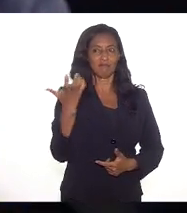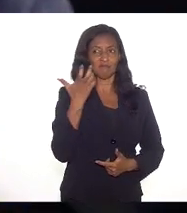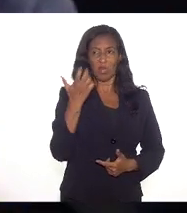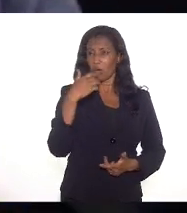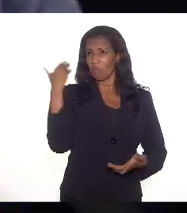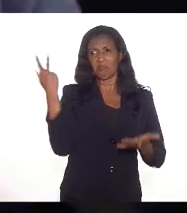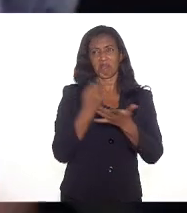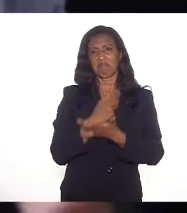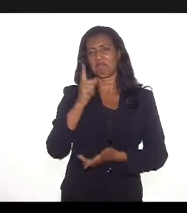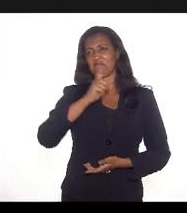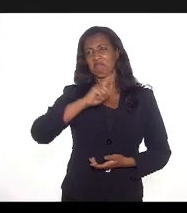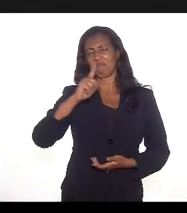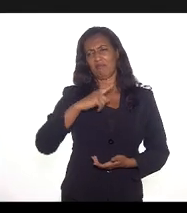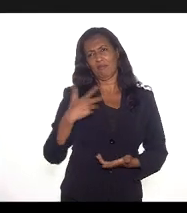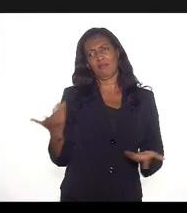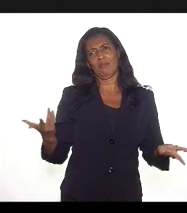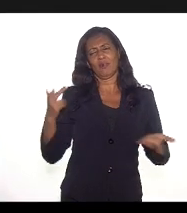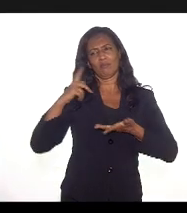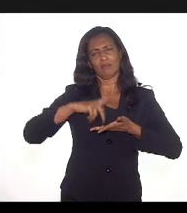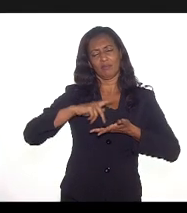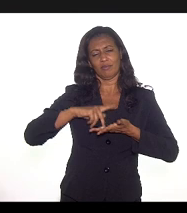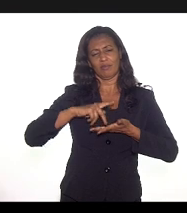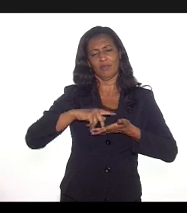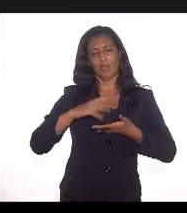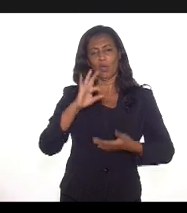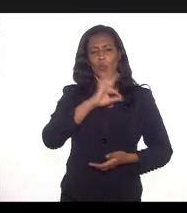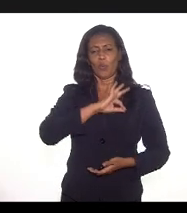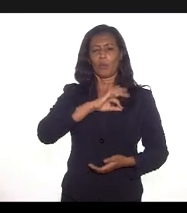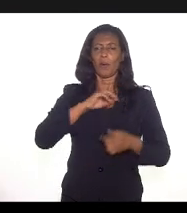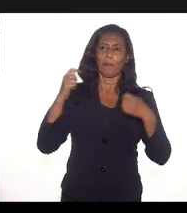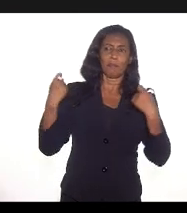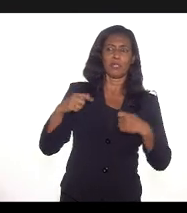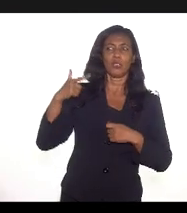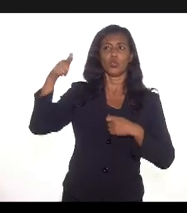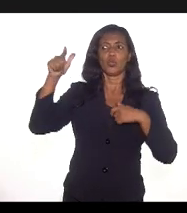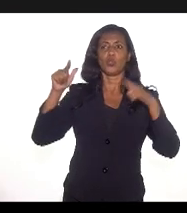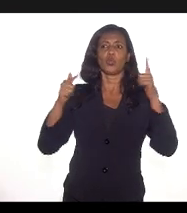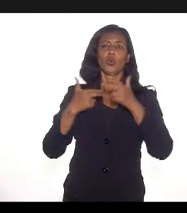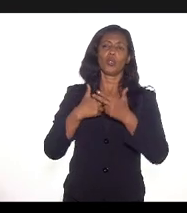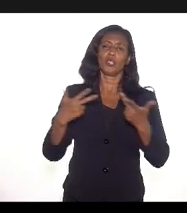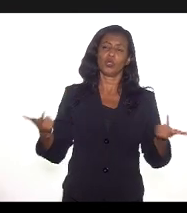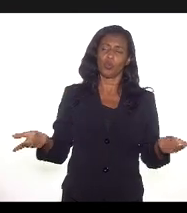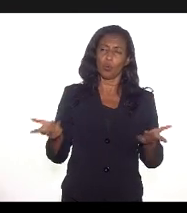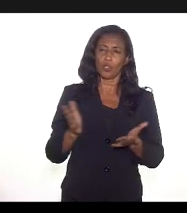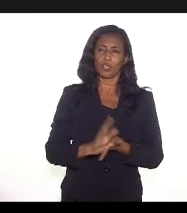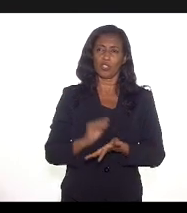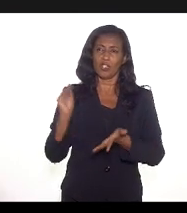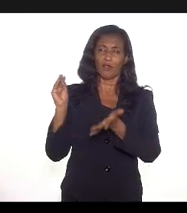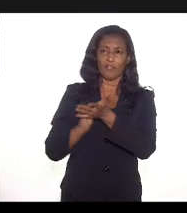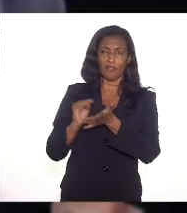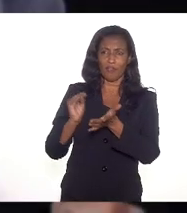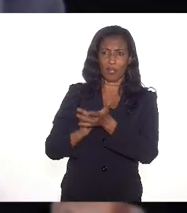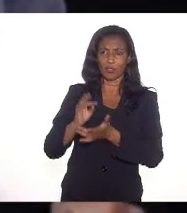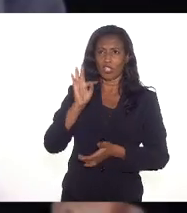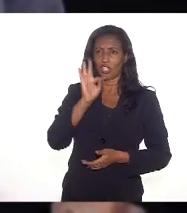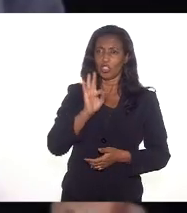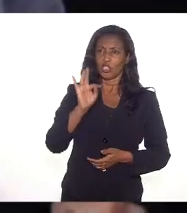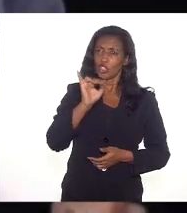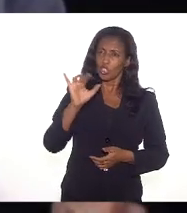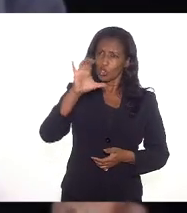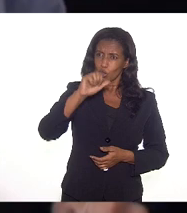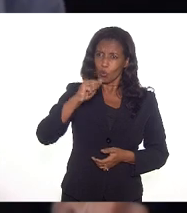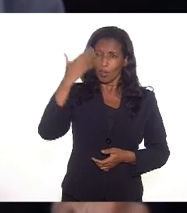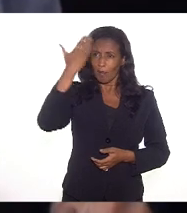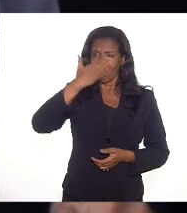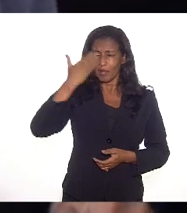cumprido. Então, vamos ser realistas. Os policiais precisam de outras coisas que não dão. Para implementar o Tijuca Presente 2, para